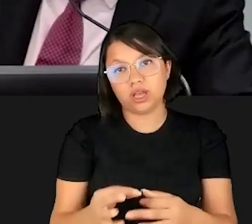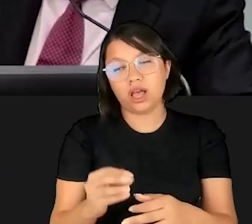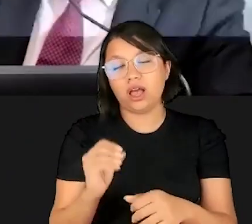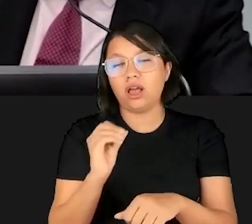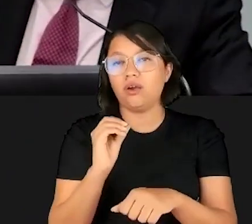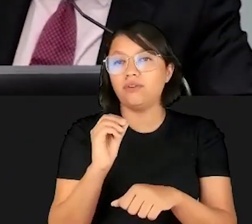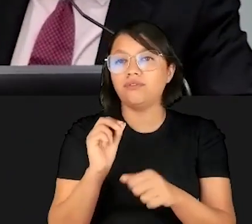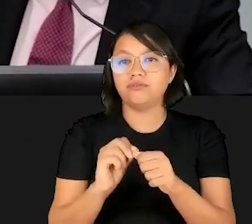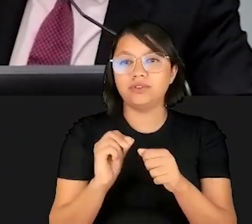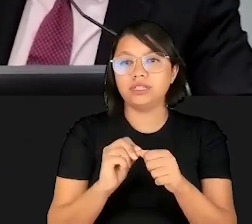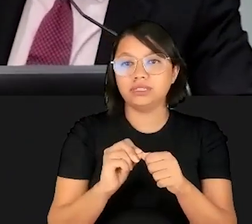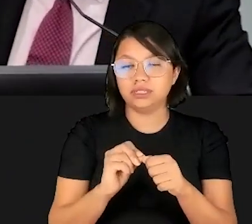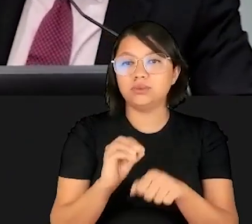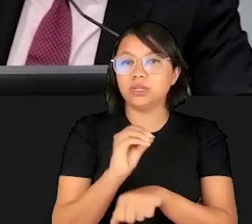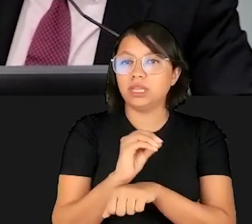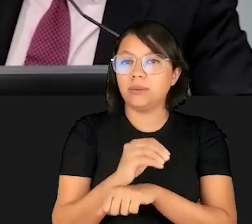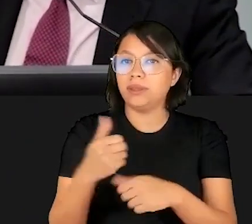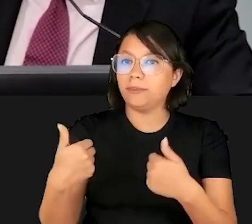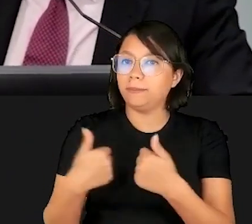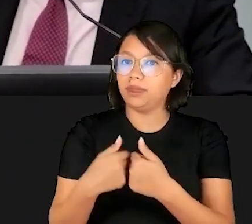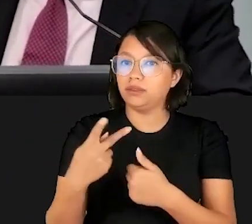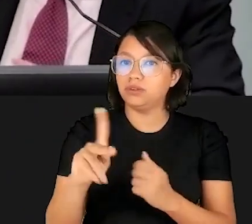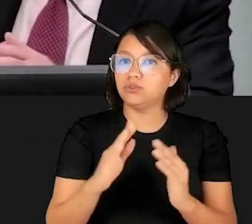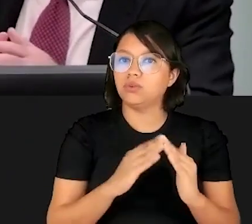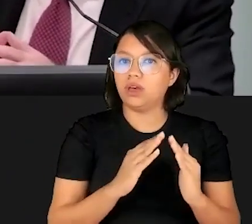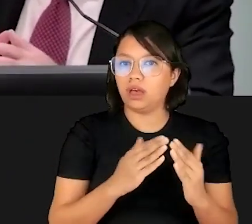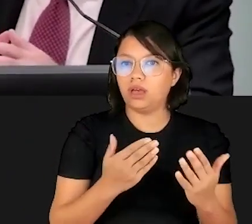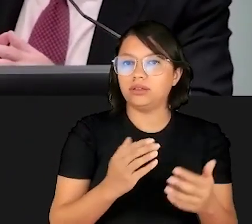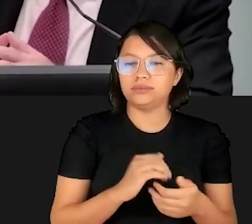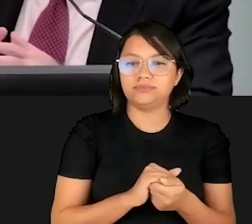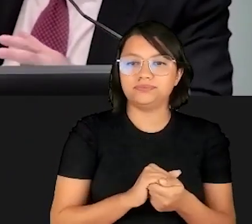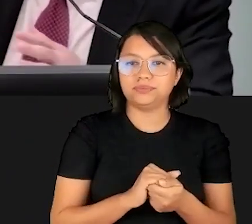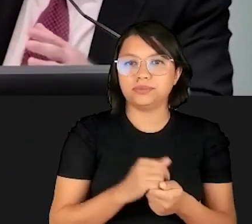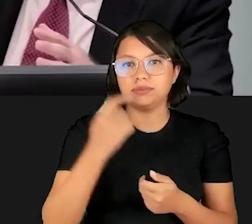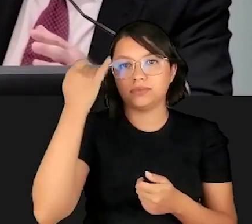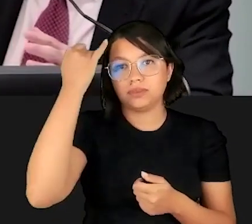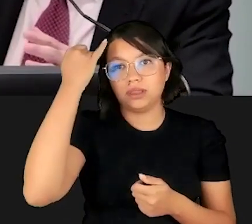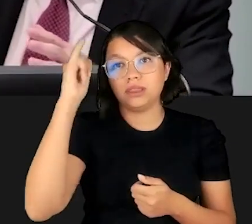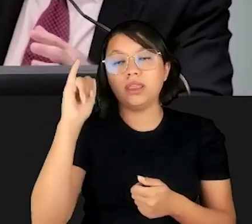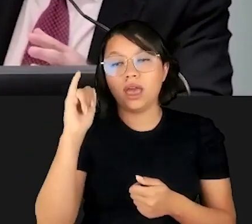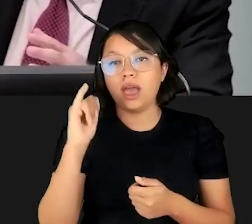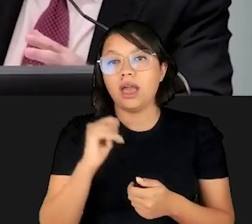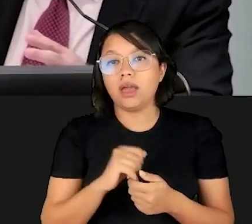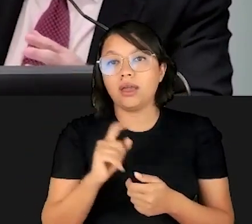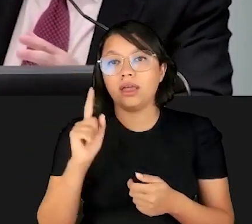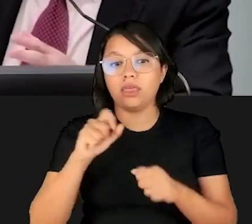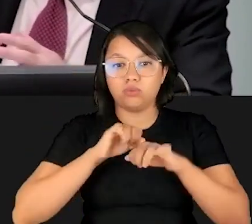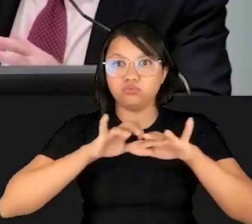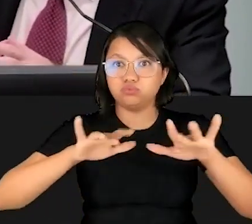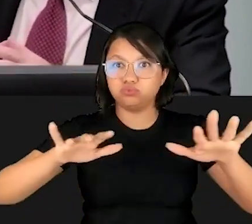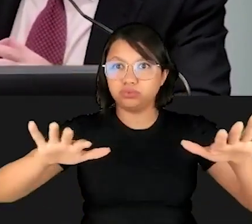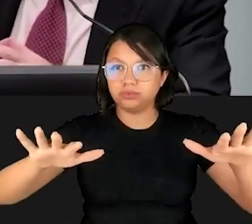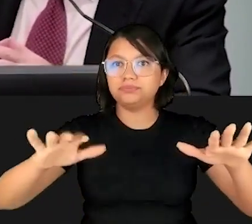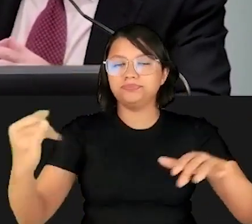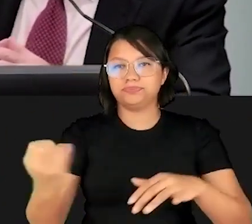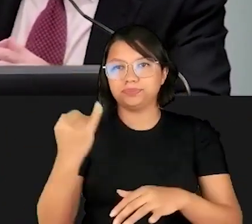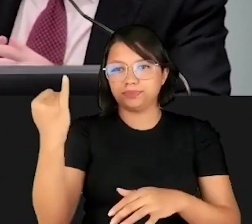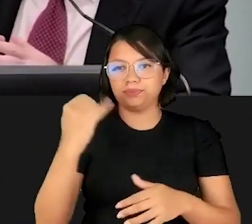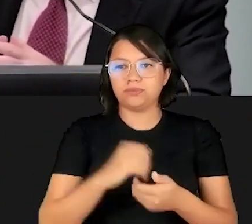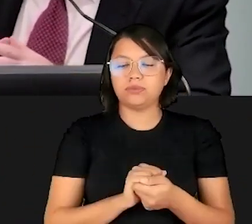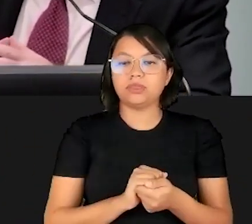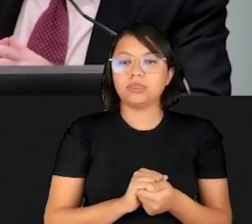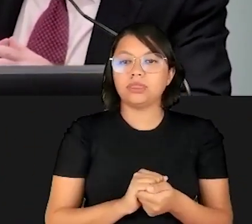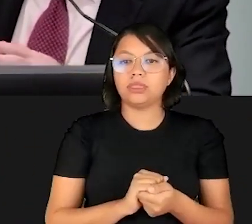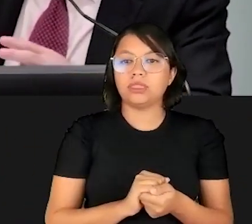tratamento próximo, né? Então, a ideia da disseminação é importante. Bom, e os Estados Unidos?